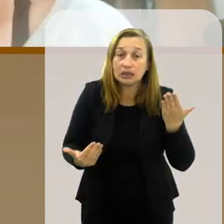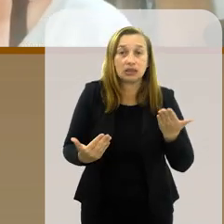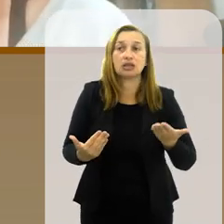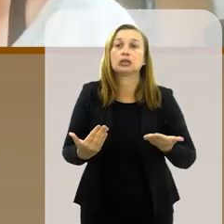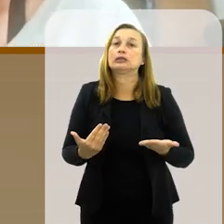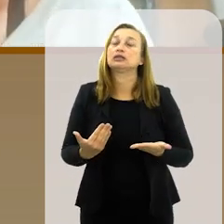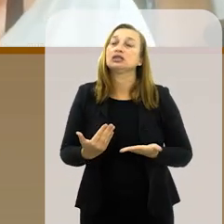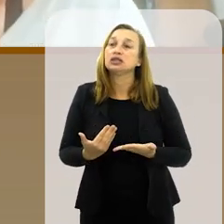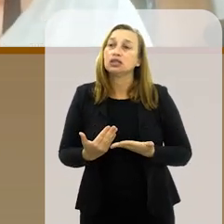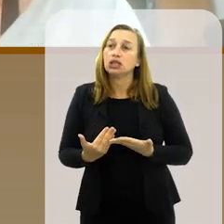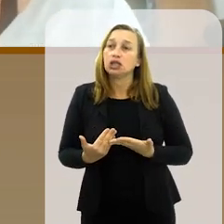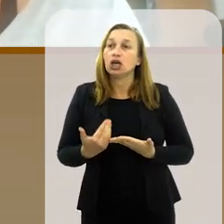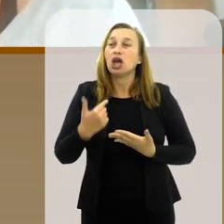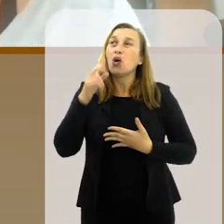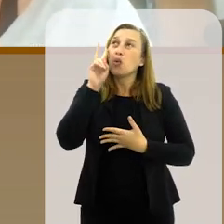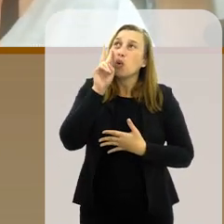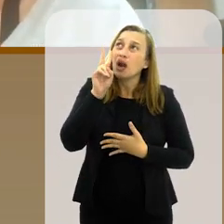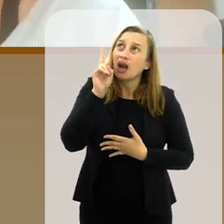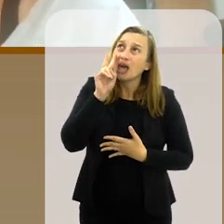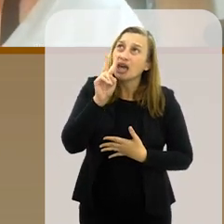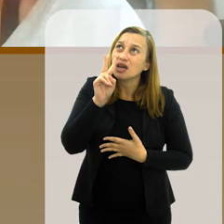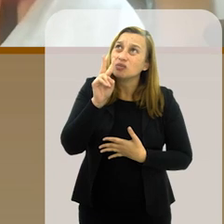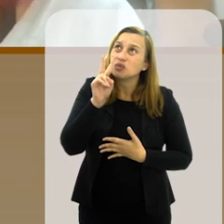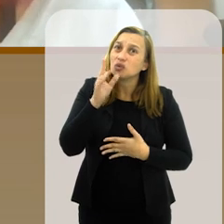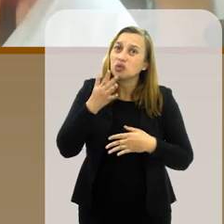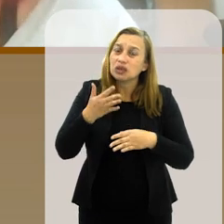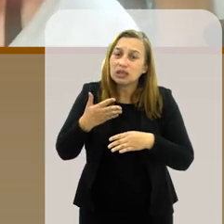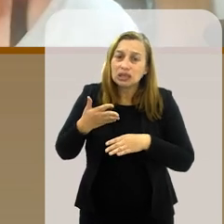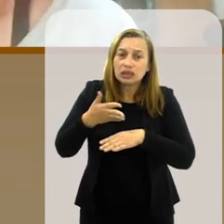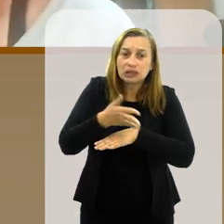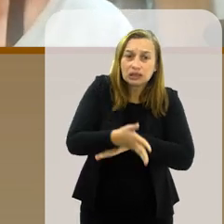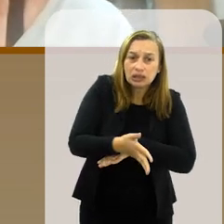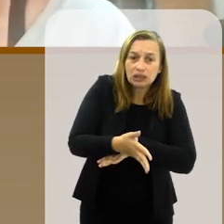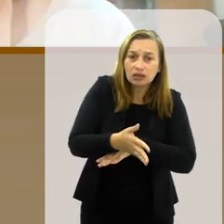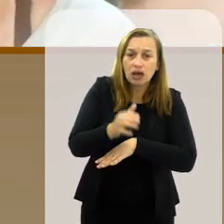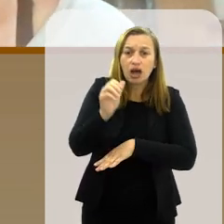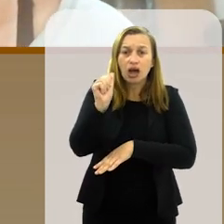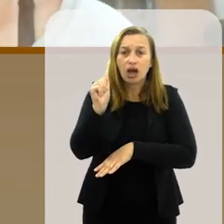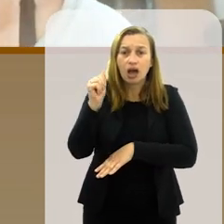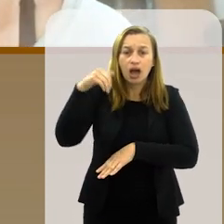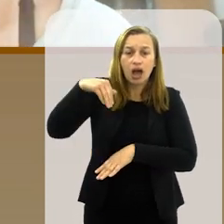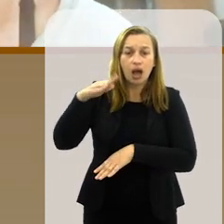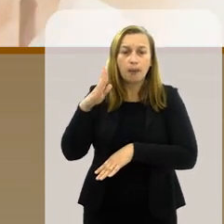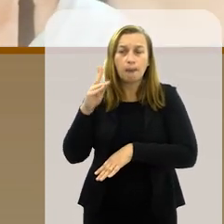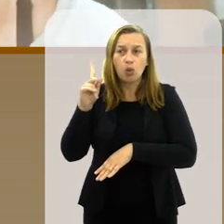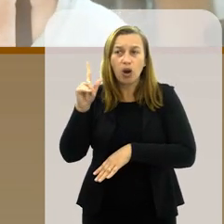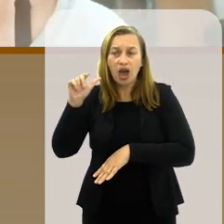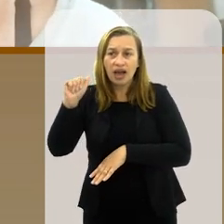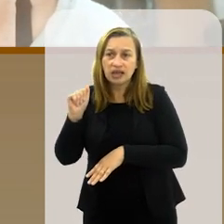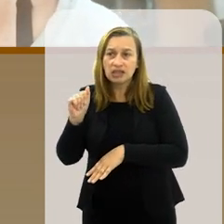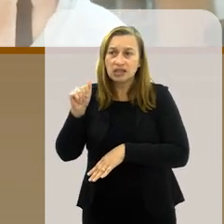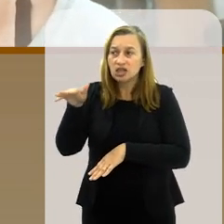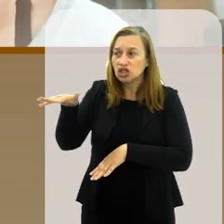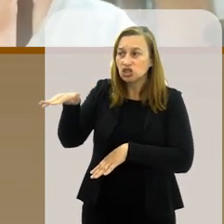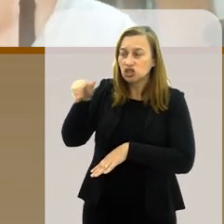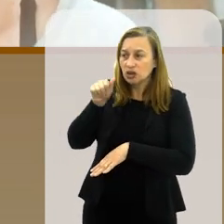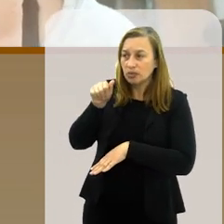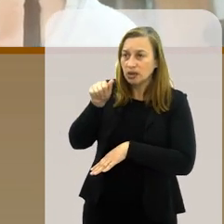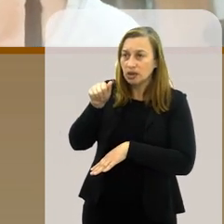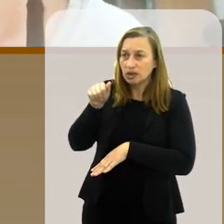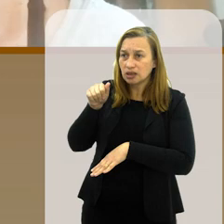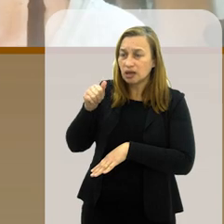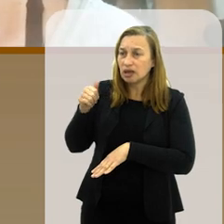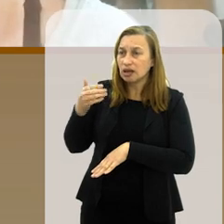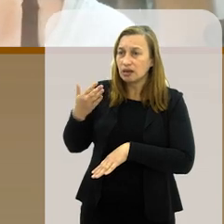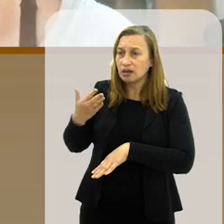sangue. E aí eu lembro de mim entrando na ambulância e chamando a Wanda, queria que ela ficasse comigo, a minha